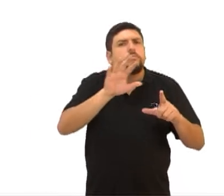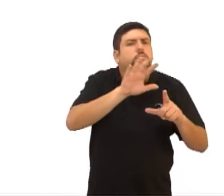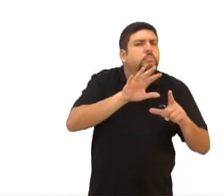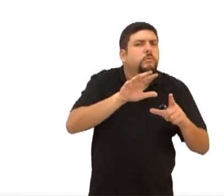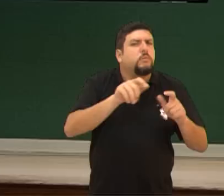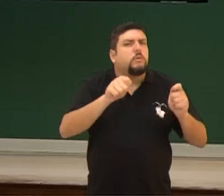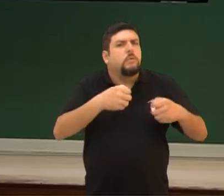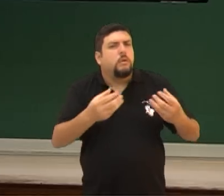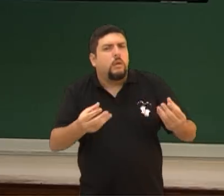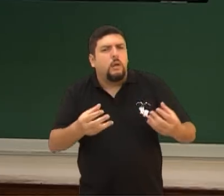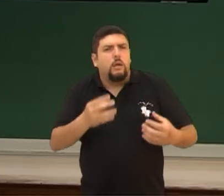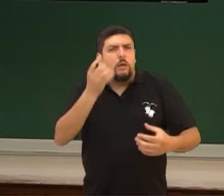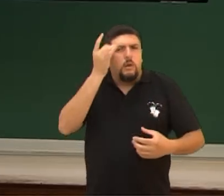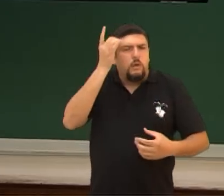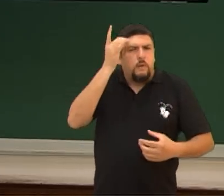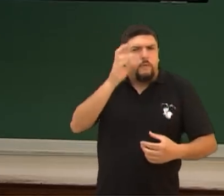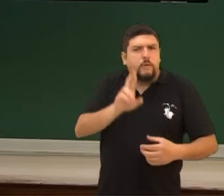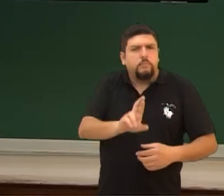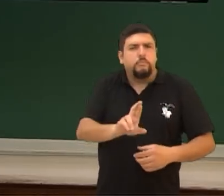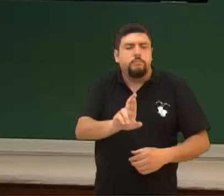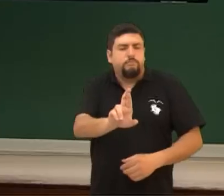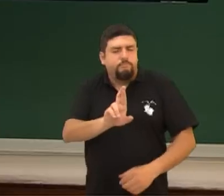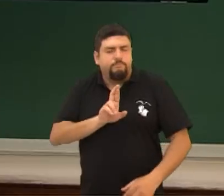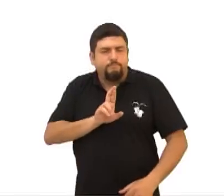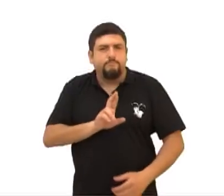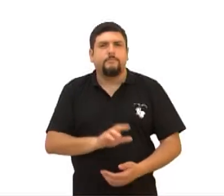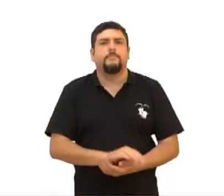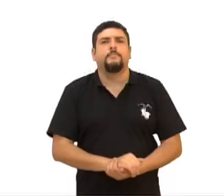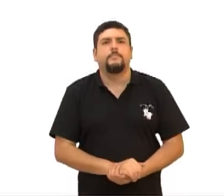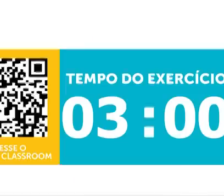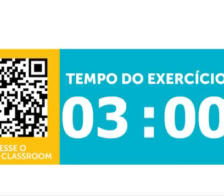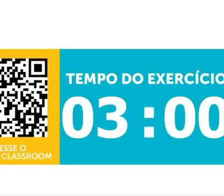Então, você vai me dizer e daqui a pouquinho nós já voltamos.